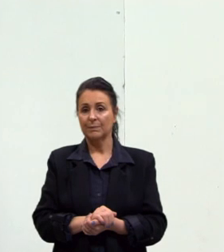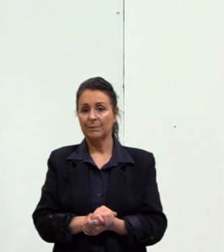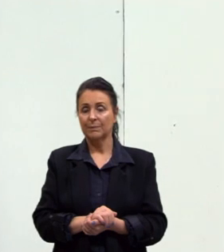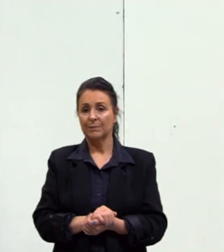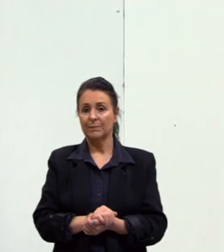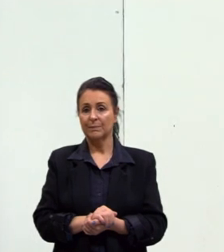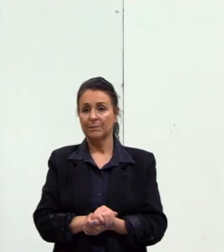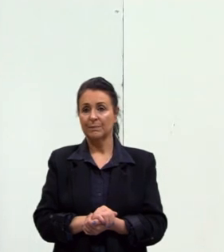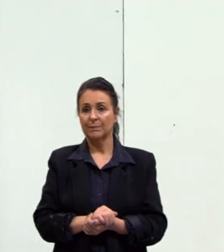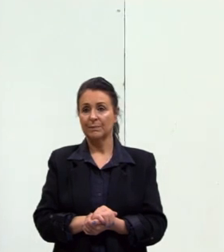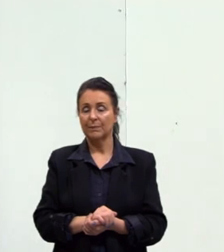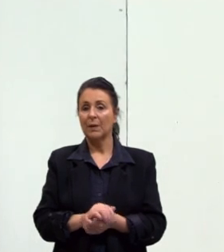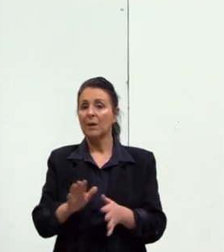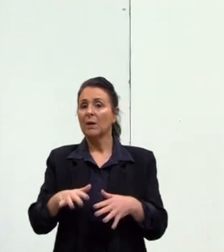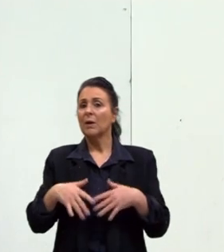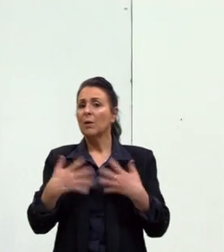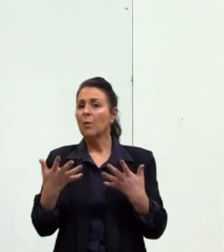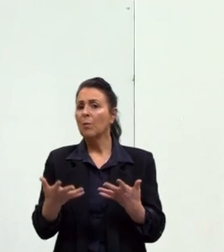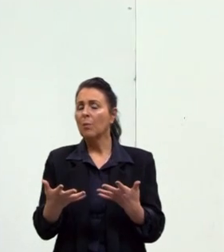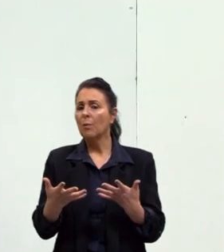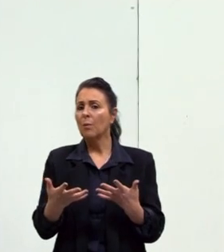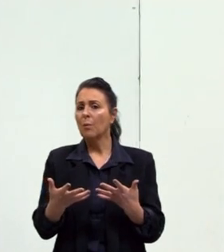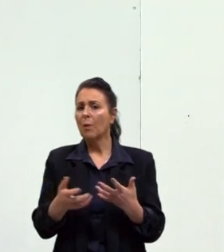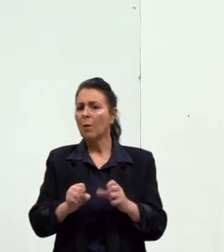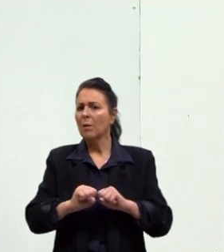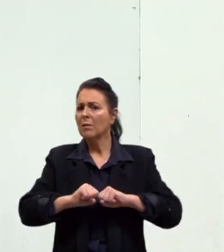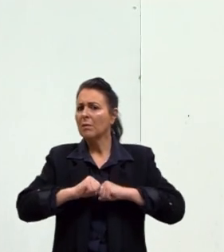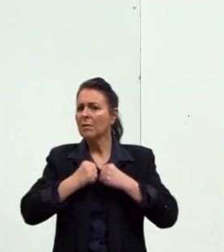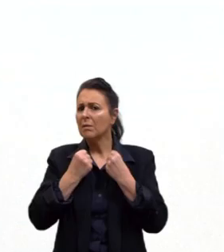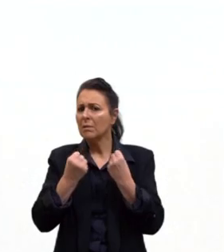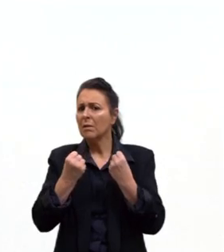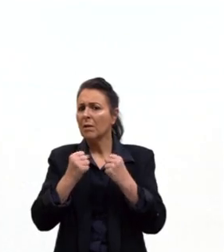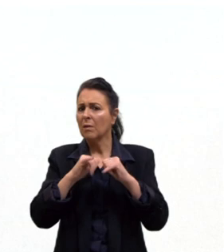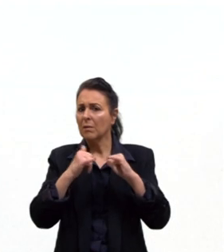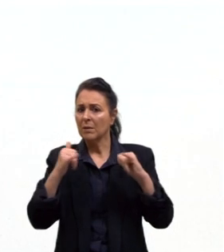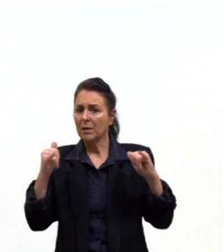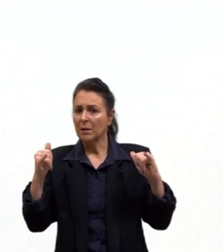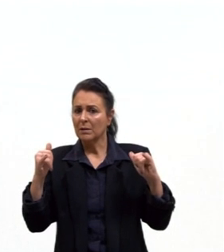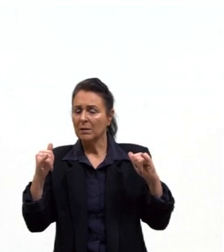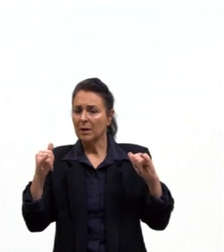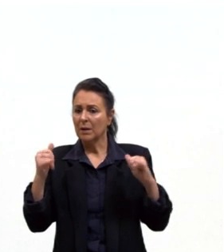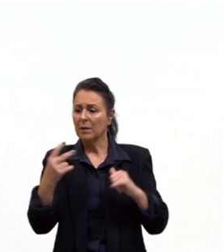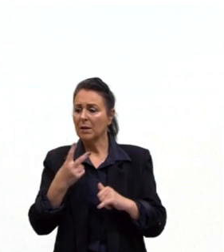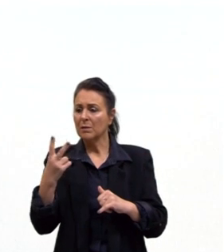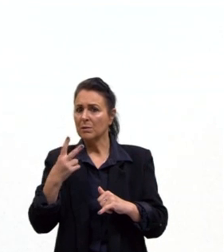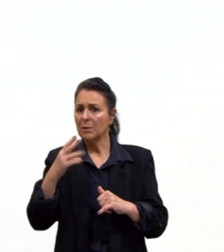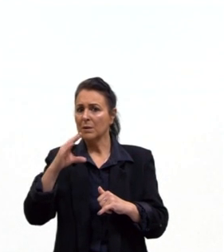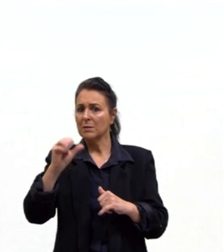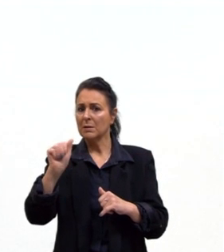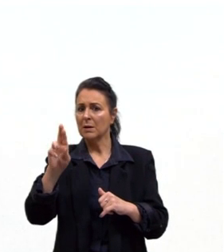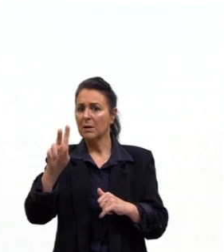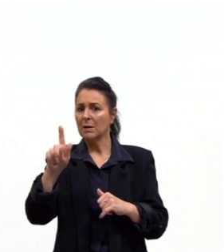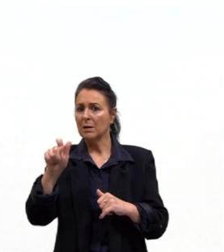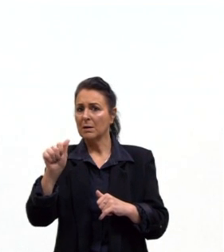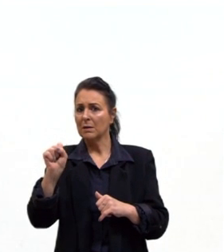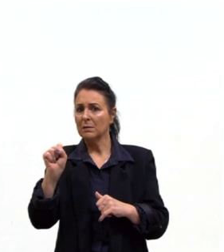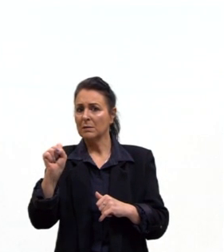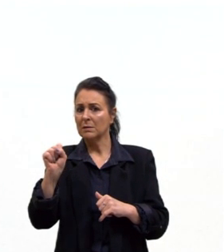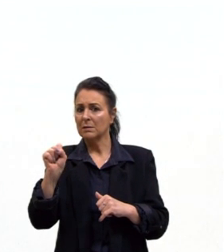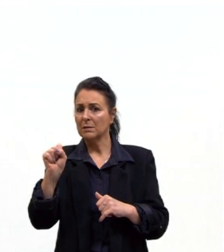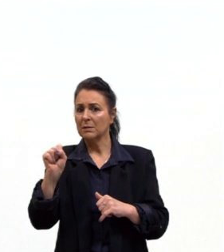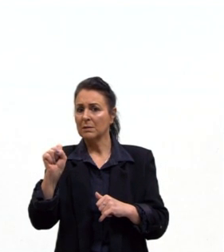em qual a intensidade da força elétrica entre essas duas cargas elétricas então né